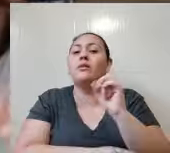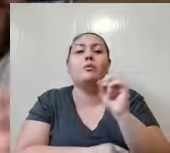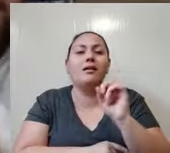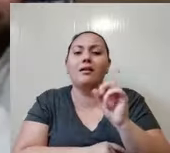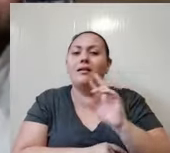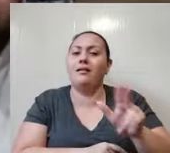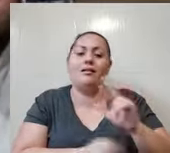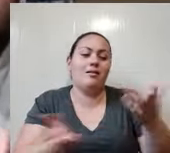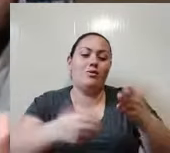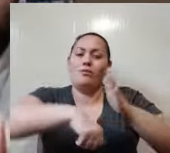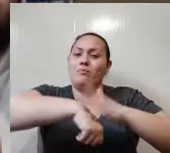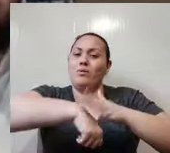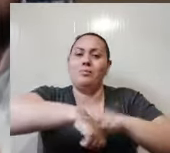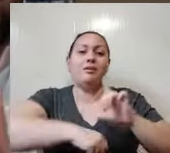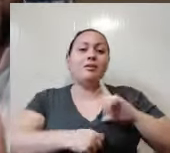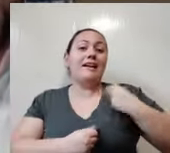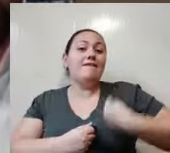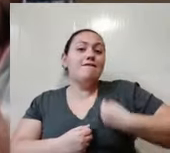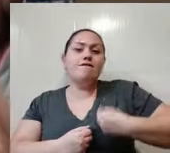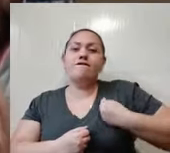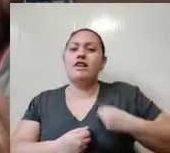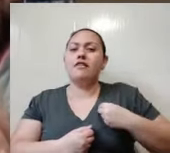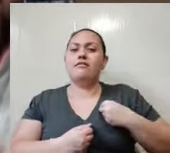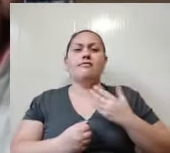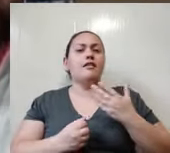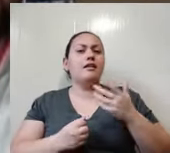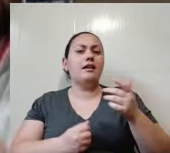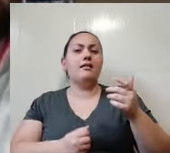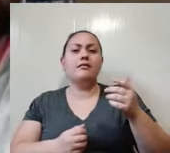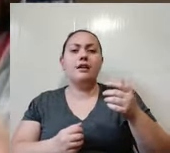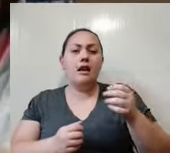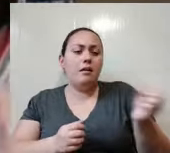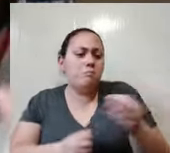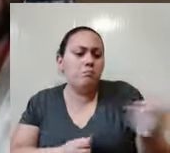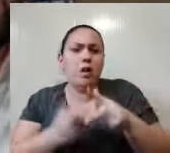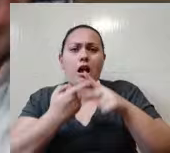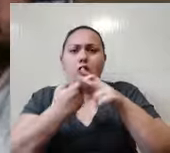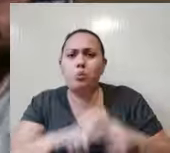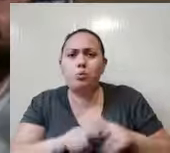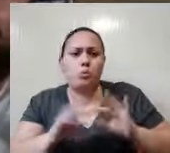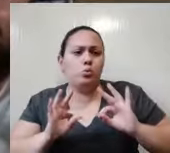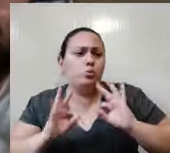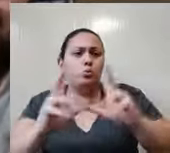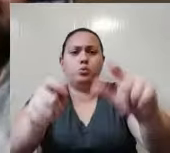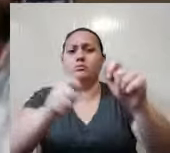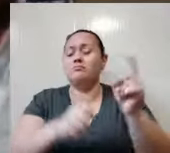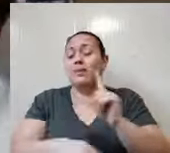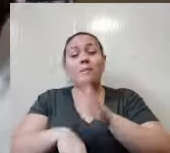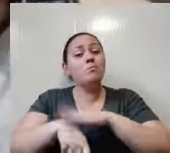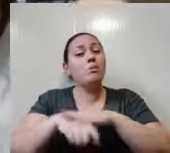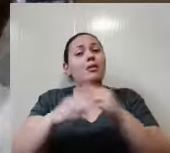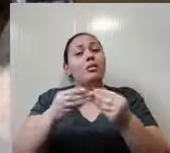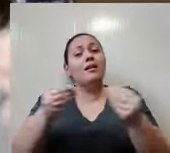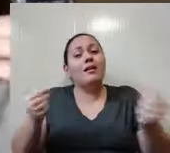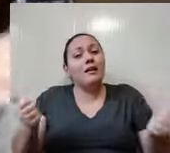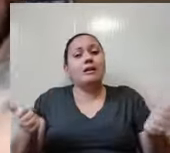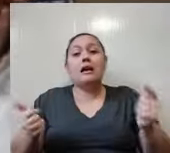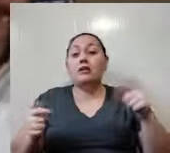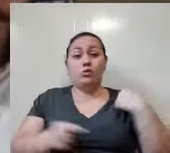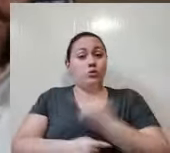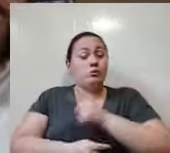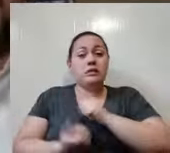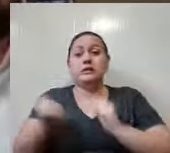Nesse momento que a gente está passando, não é o momento de botar a vida em dia, pessoal. A gente está num momento